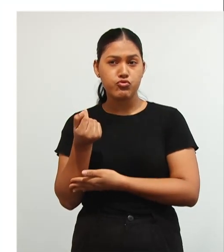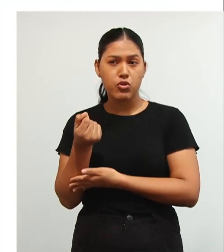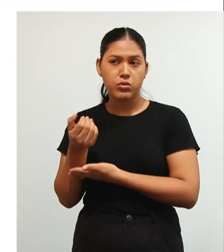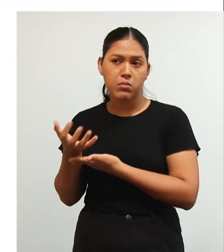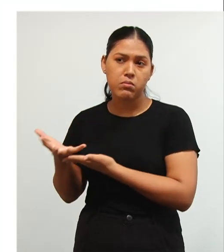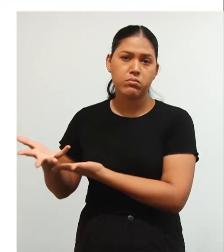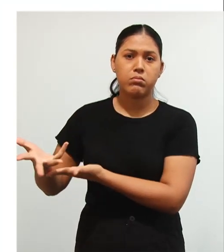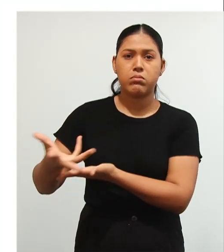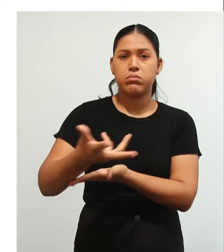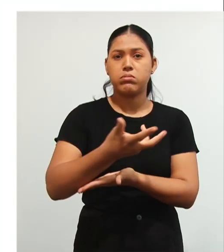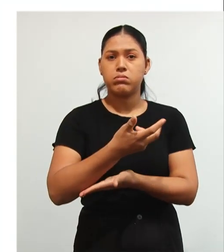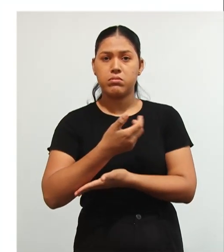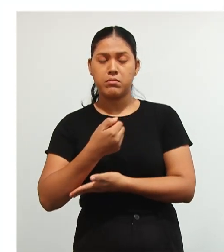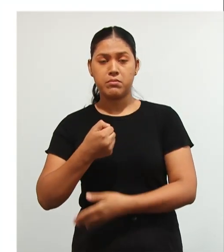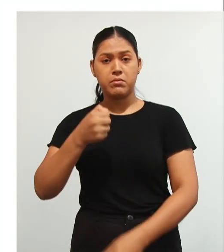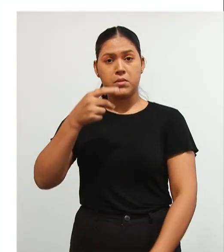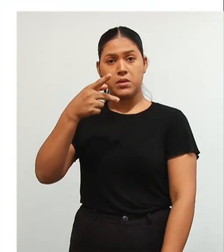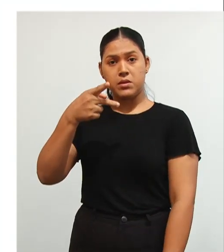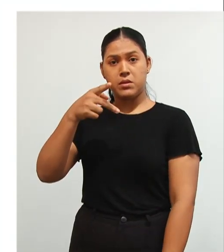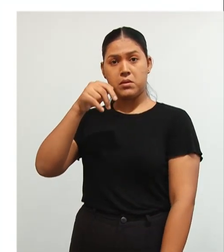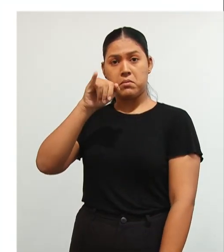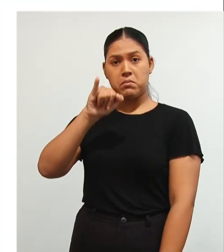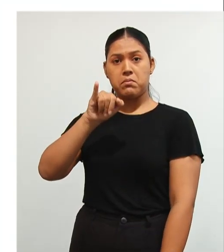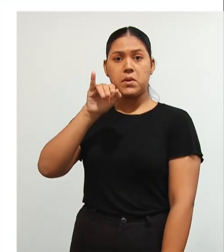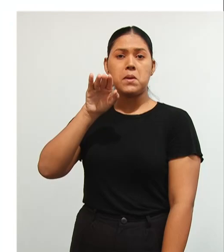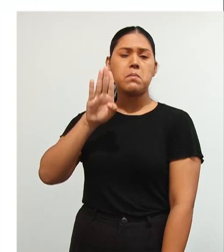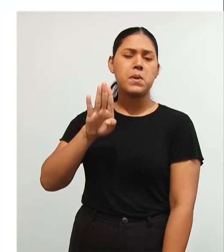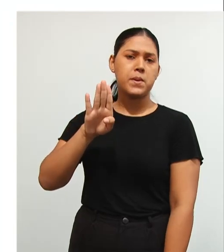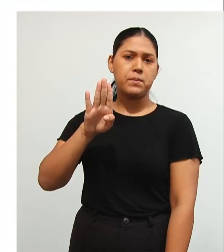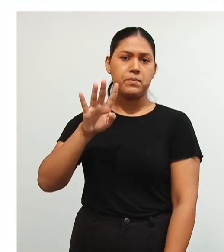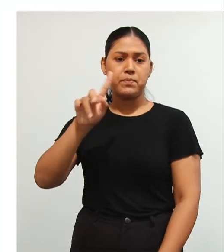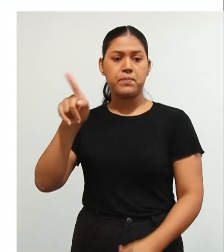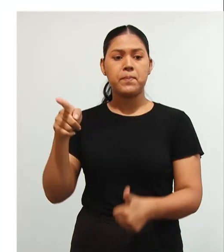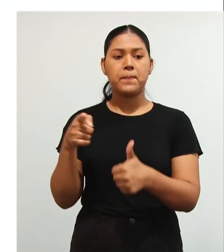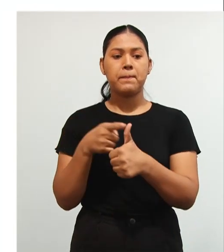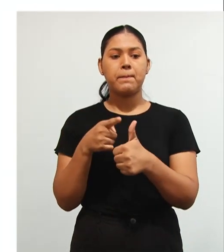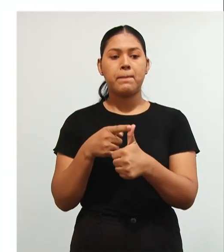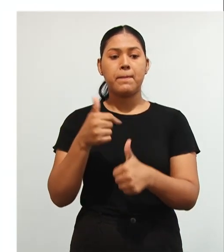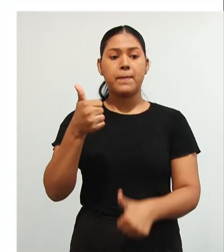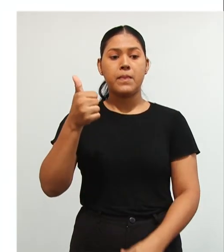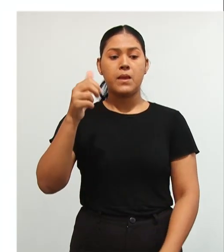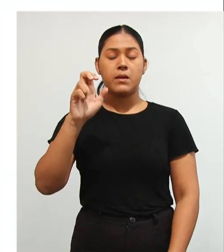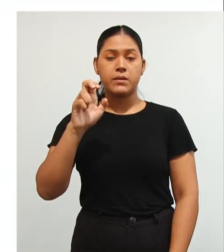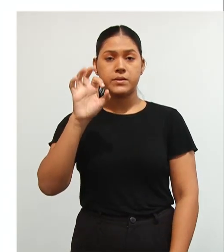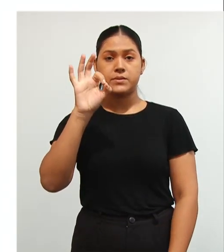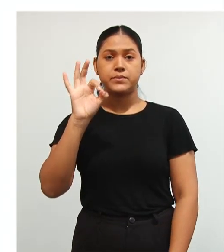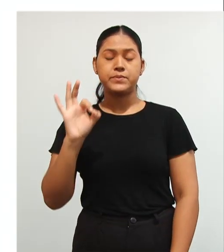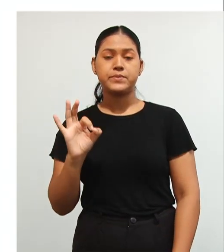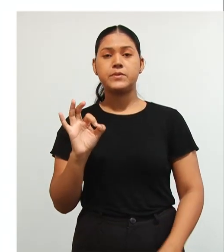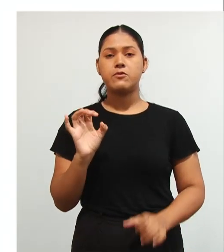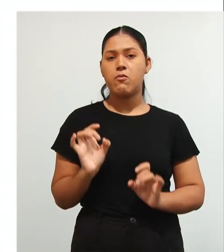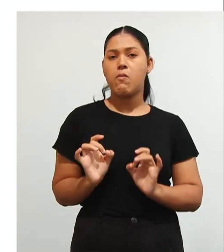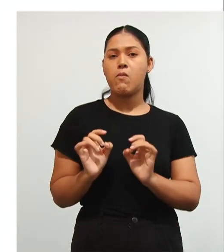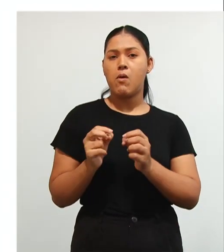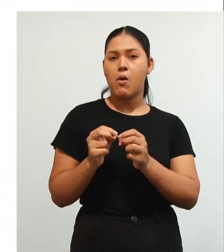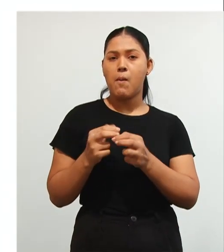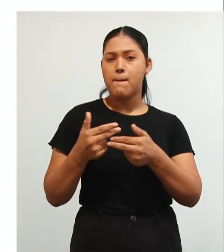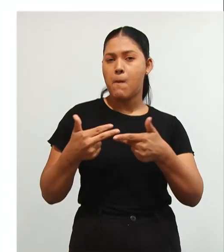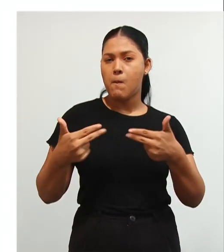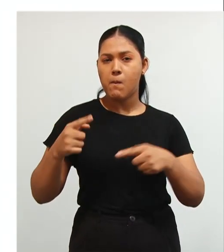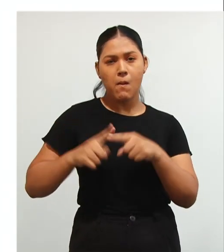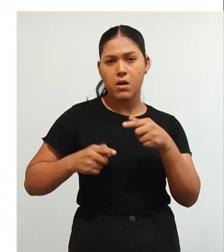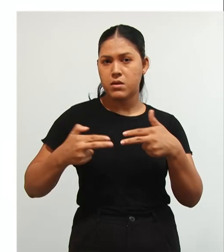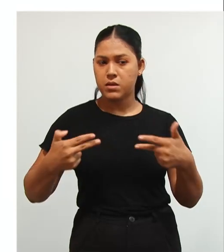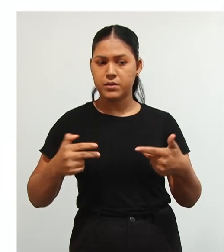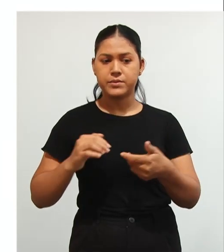PIB, 15% da arrecadação vem do consumo, 7% dos salários, 9% da previdência, 2% de